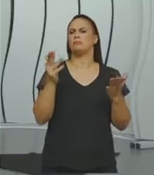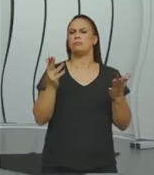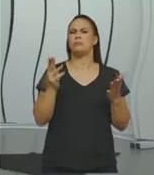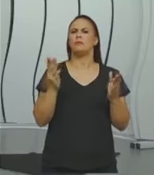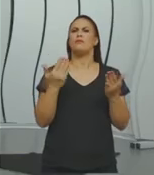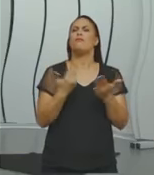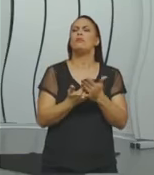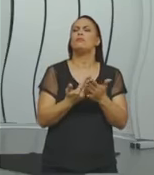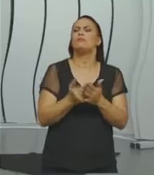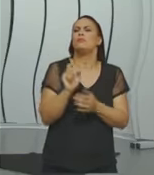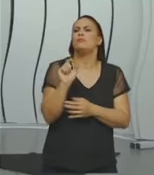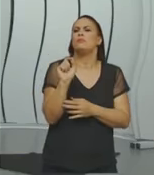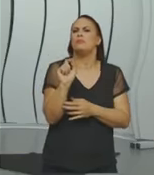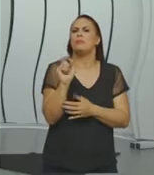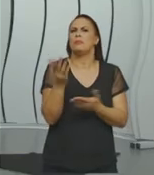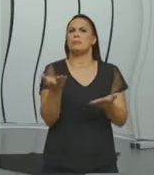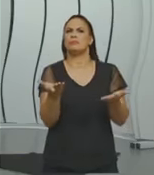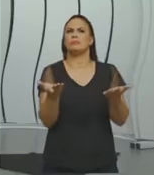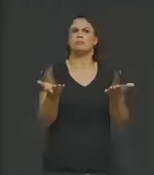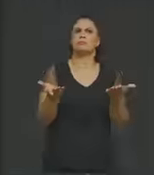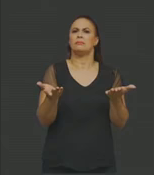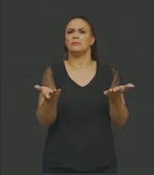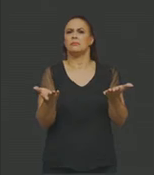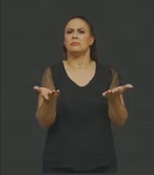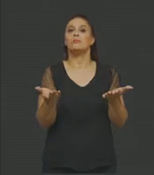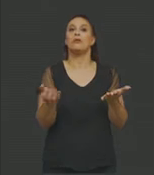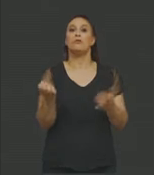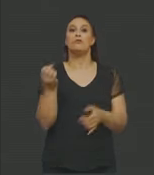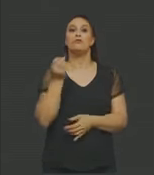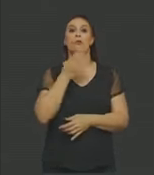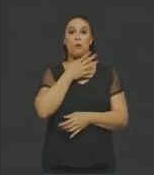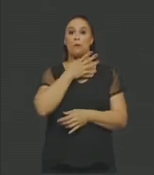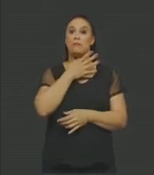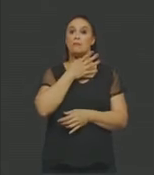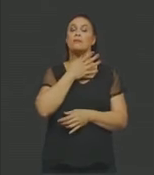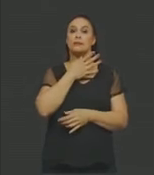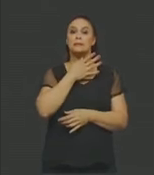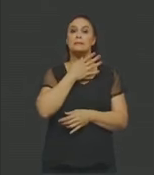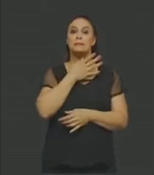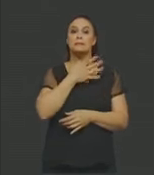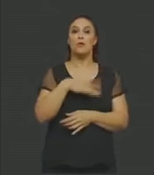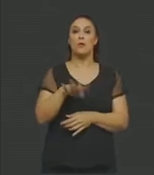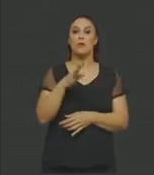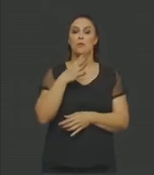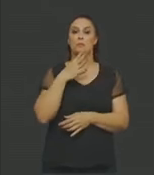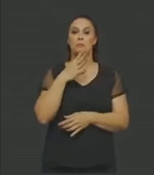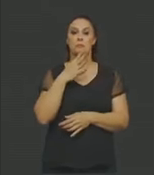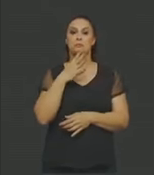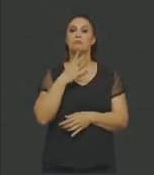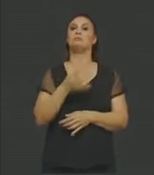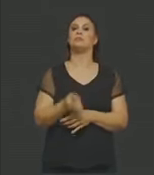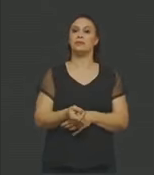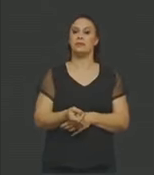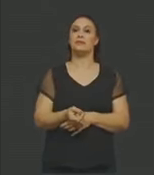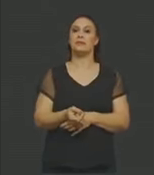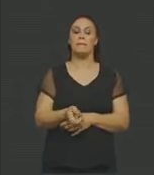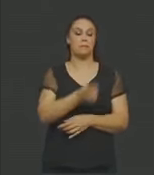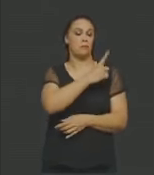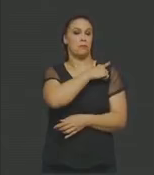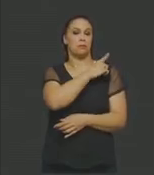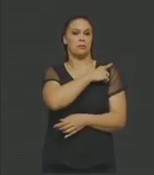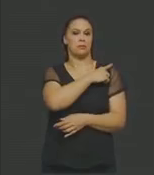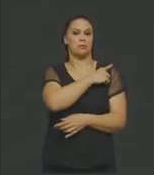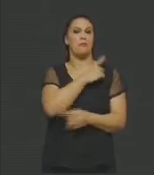do primeiro ano. Porque até agora, o que a gente já estudou, nós vimos coisas